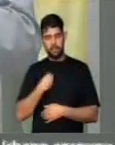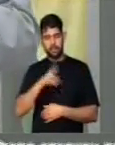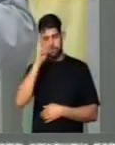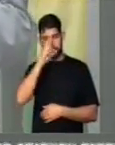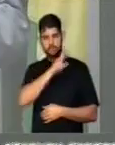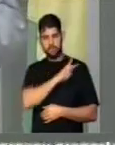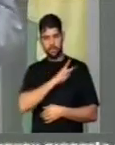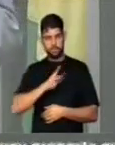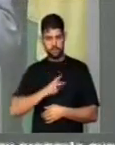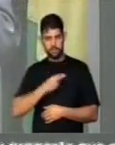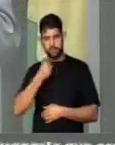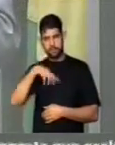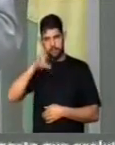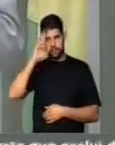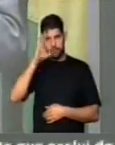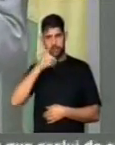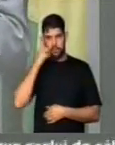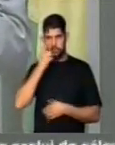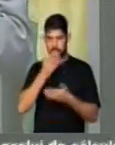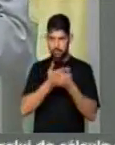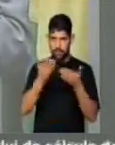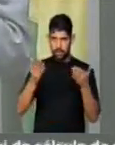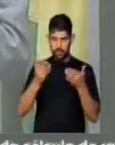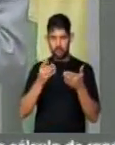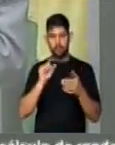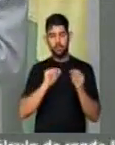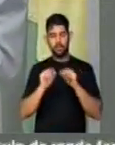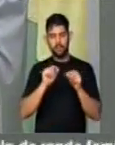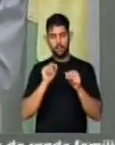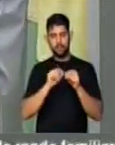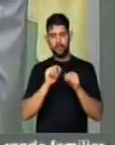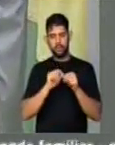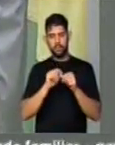senhor presidente, senhores deputados, na